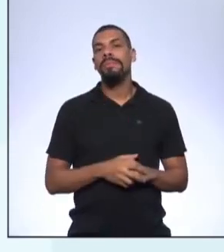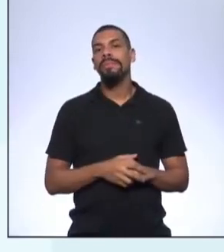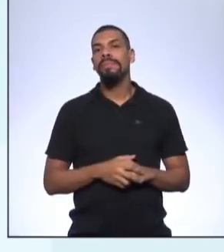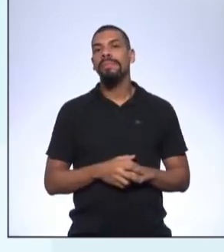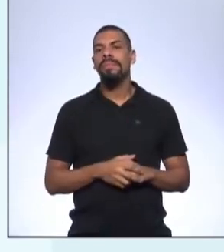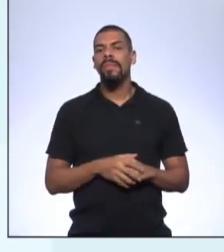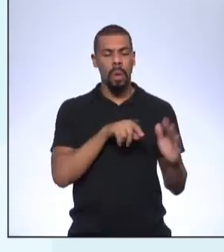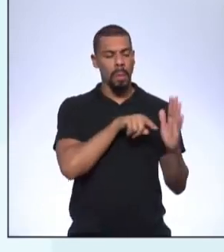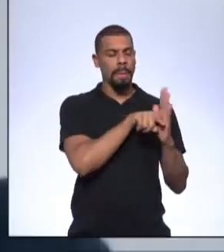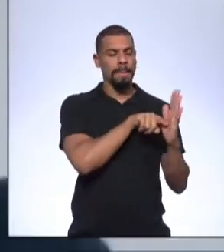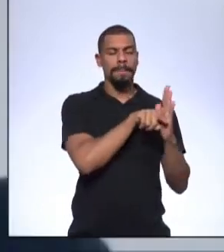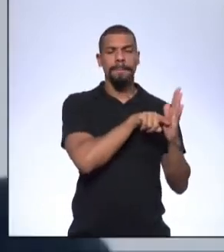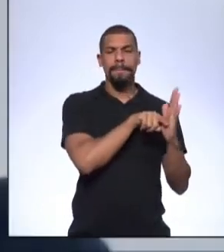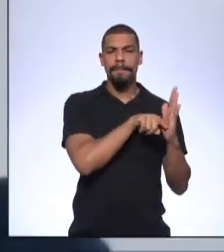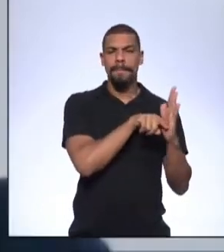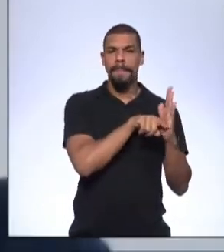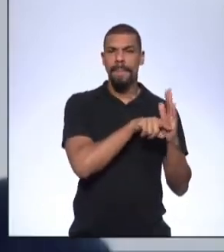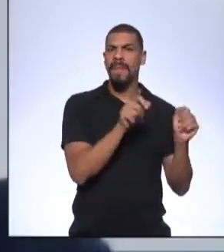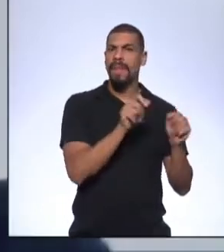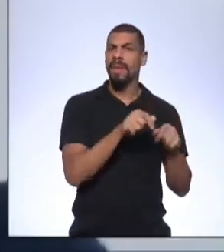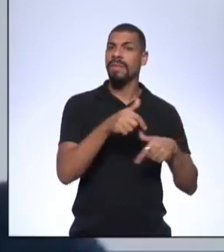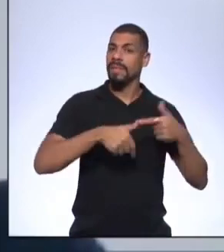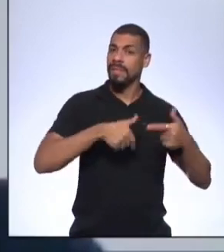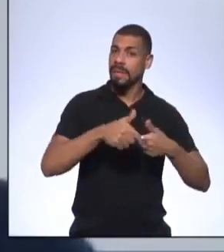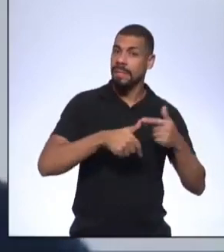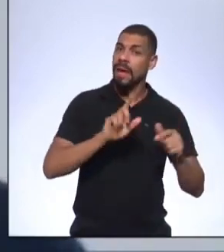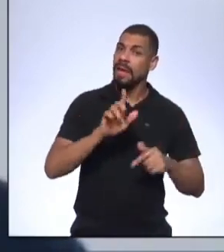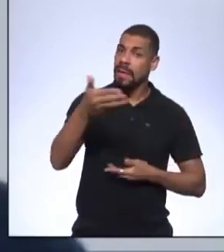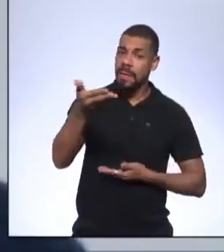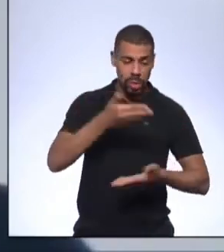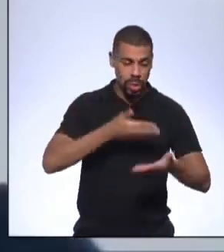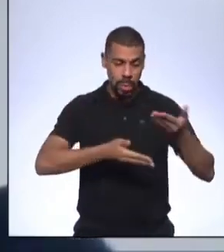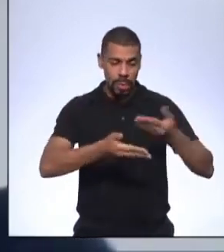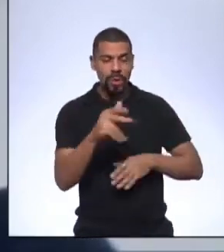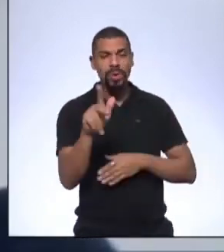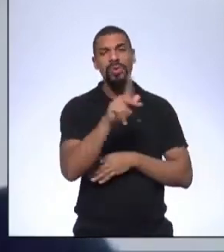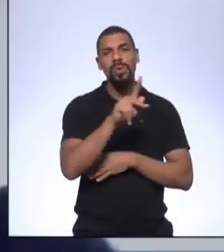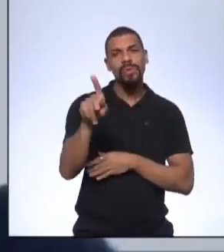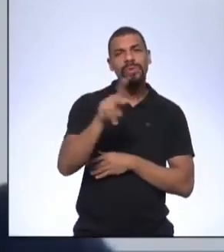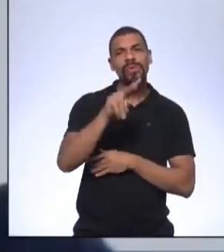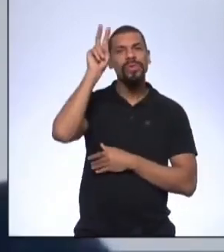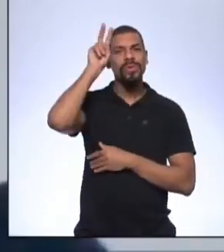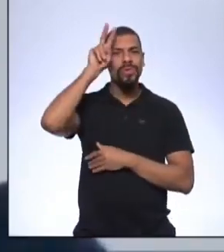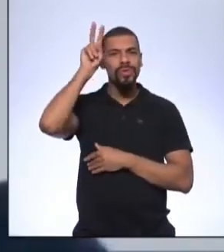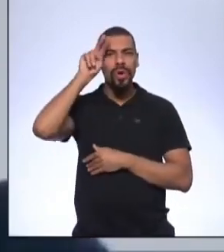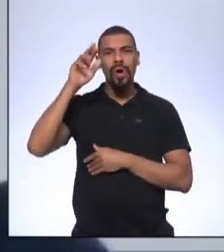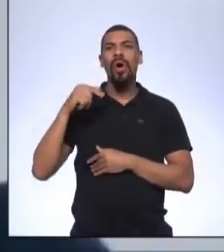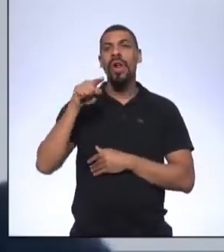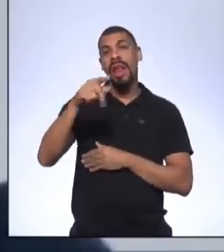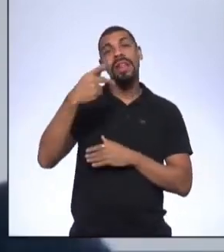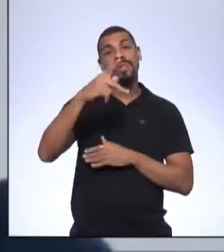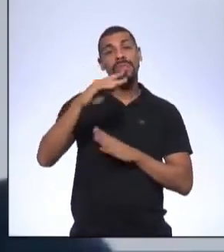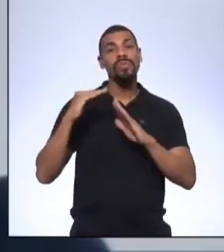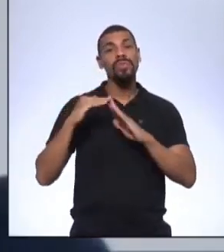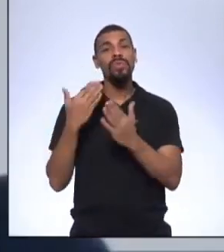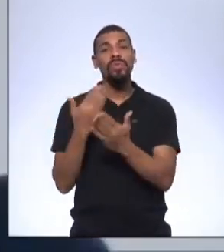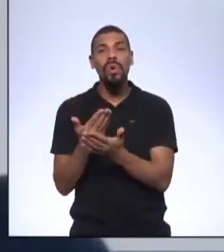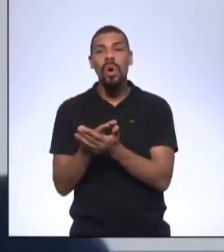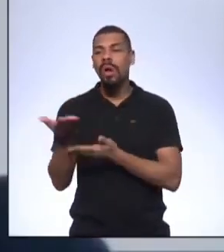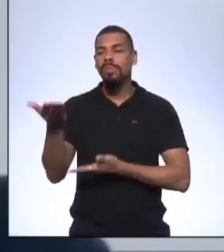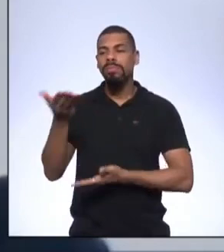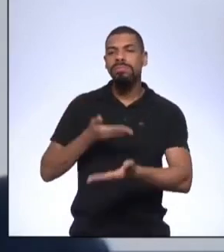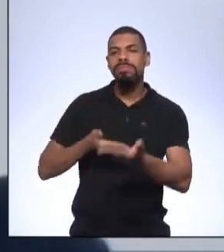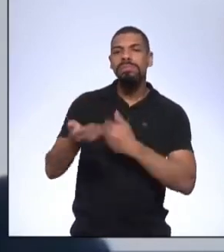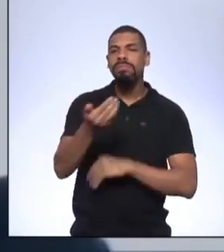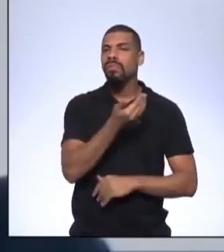título de pesquisa, realizarem esse trabalho e depois compartilhe com seu professor de história, o professor lá da sua escola, compartilhe